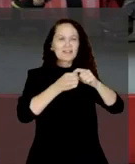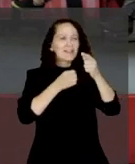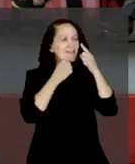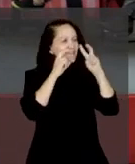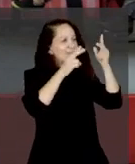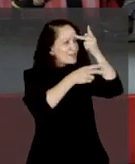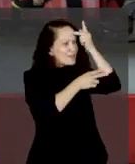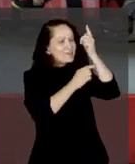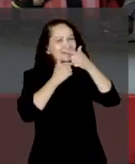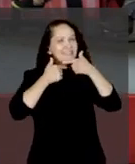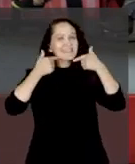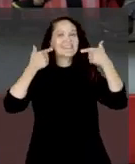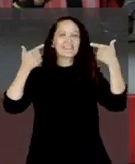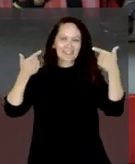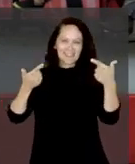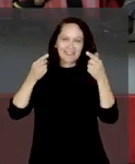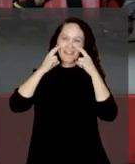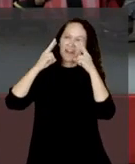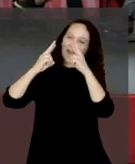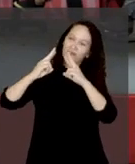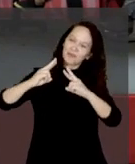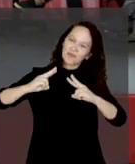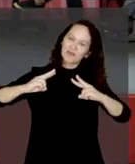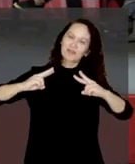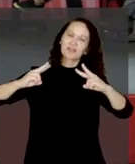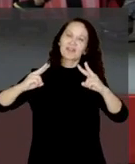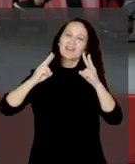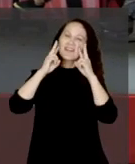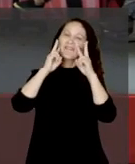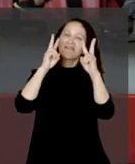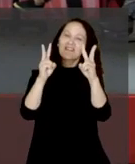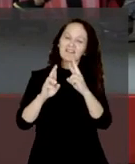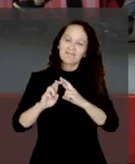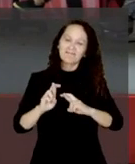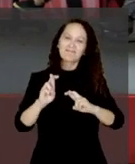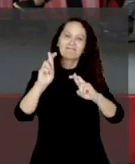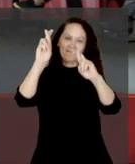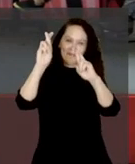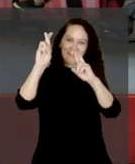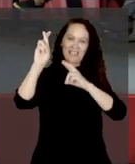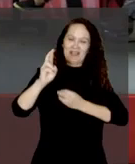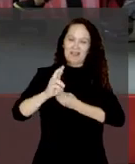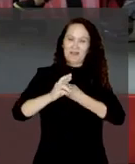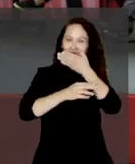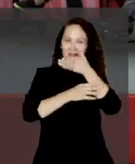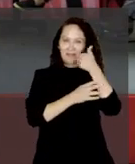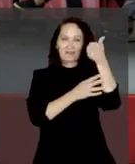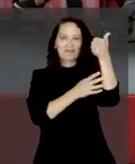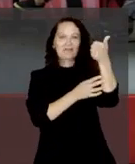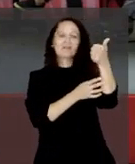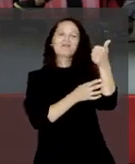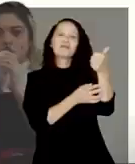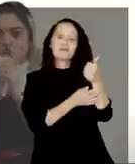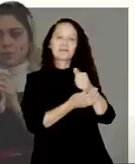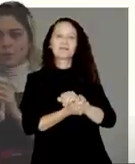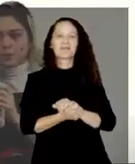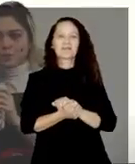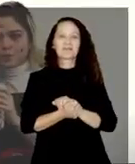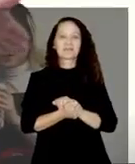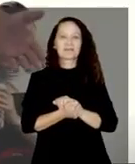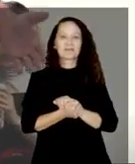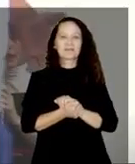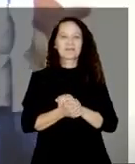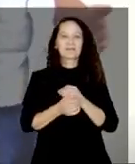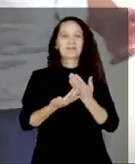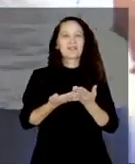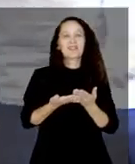prefeito. Devo muito a esse sindicato. Devo muito à militância dos